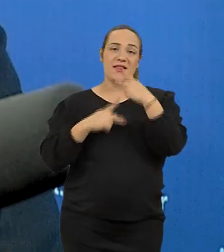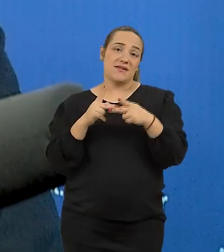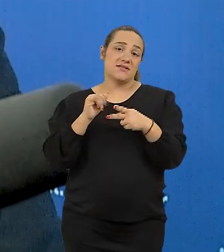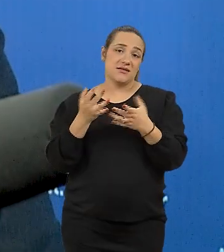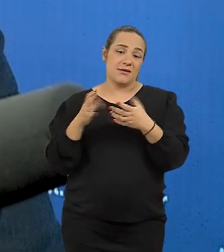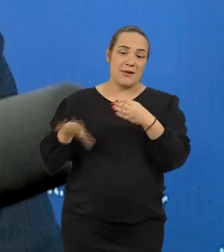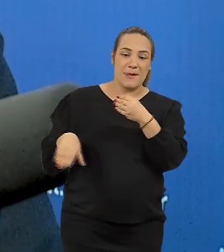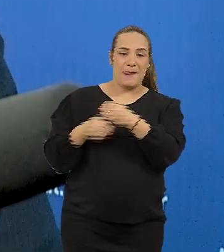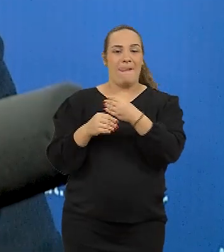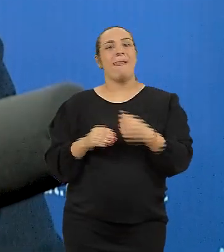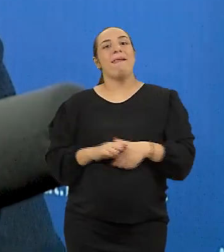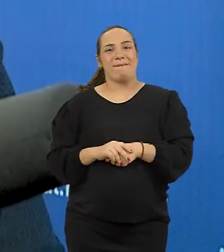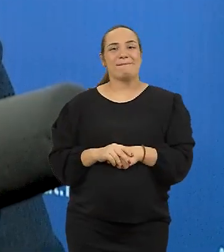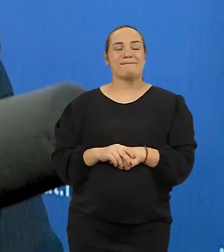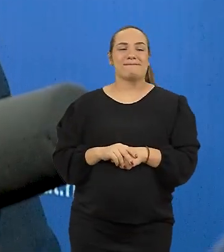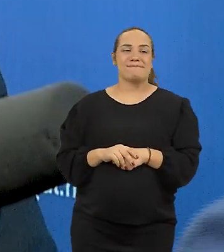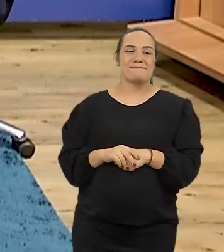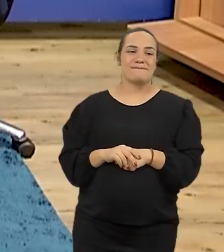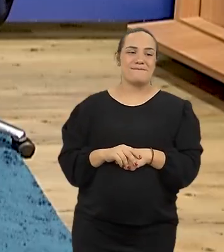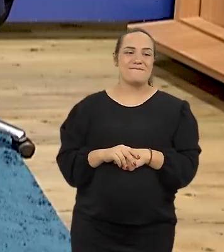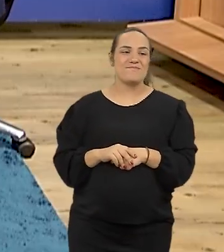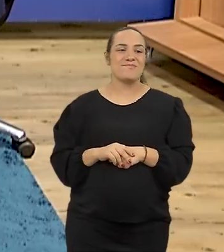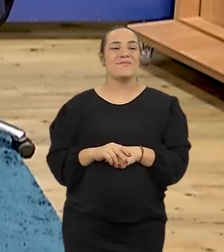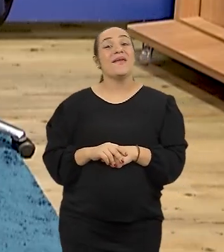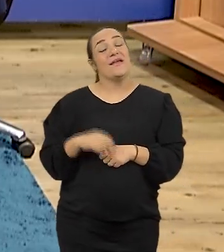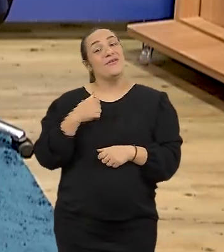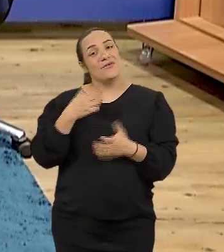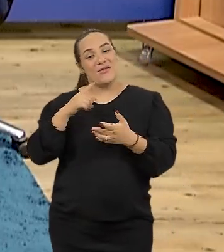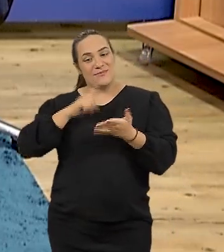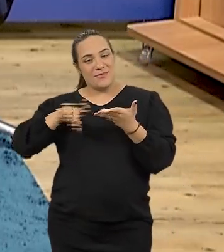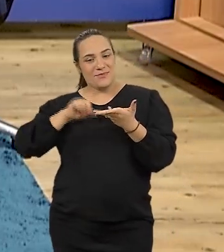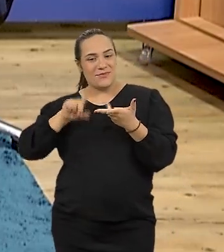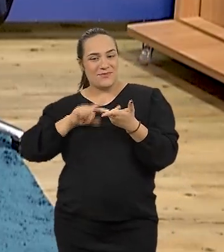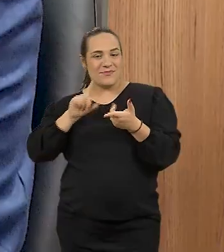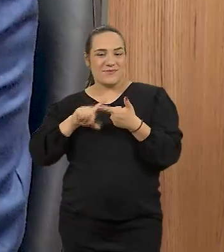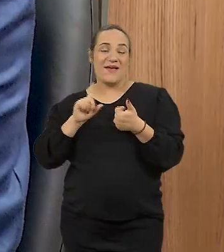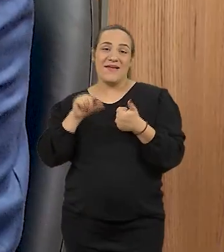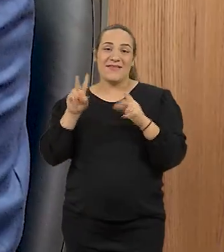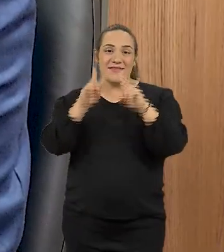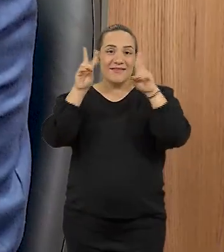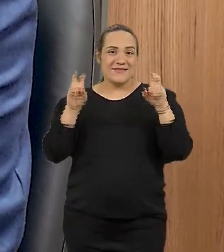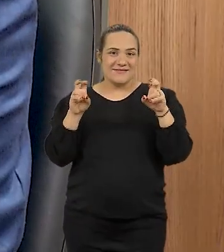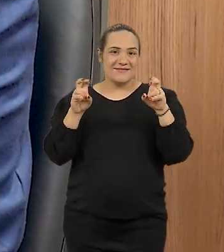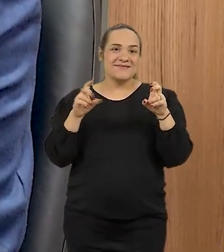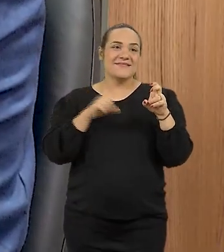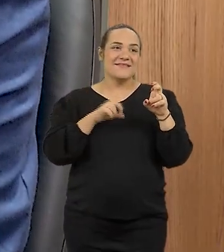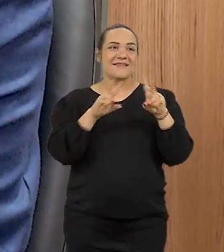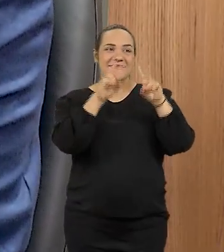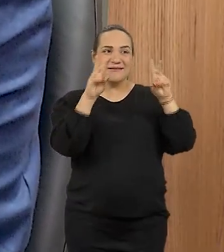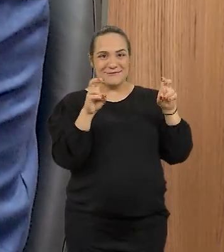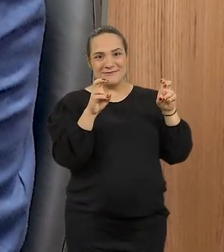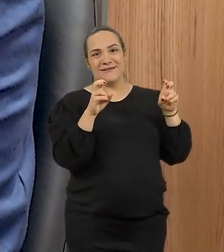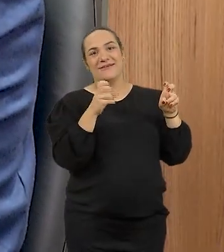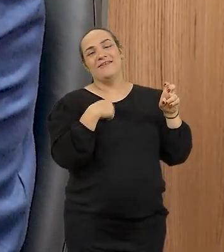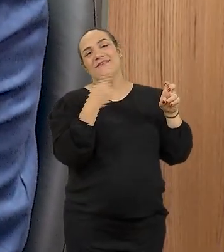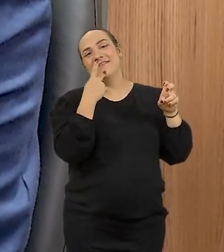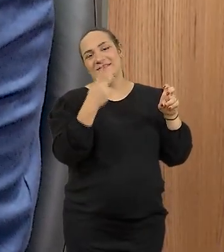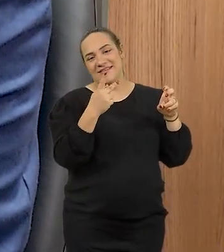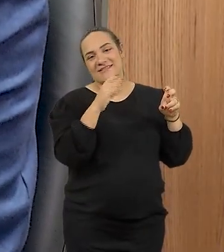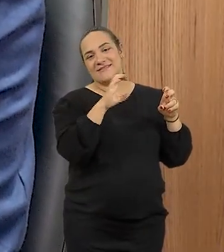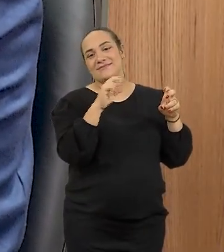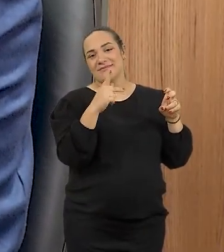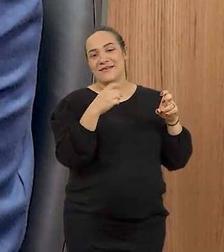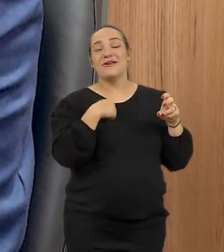para alguma consideração. Eu gostaria de fazer algumas considerações finais, porque o assunto nós tínhamos uma pauta interessante, mas como eu